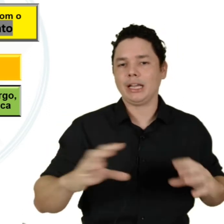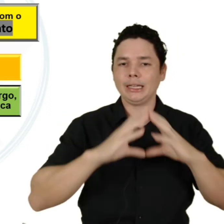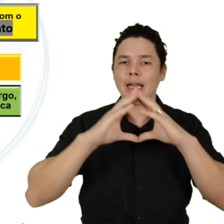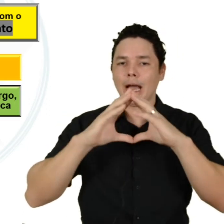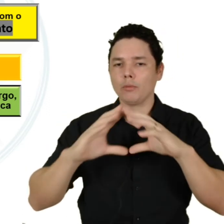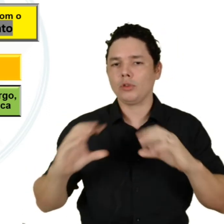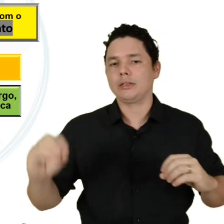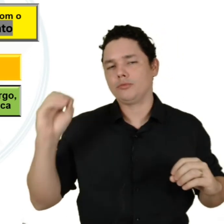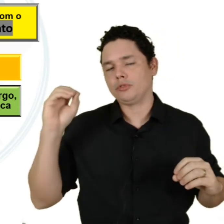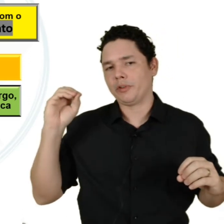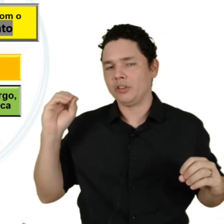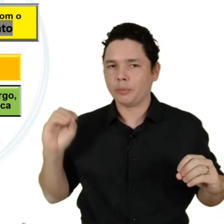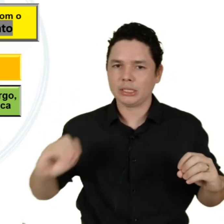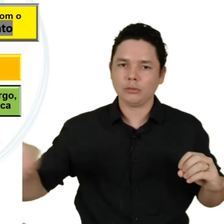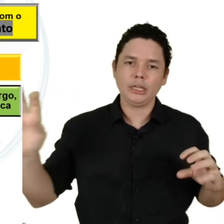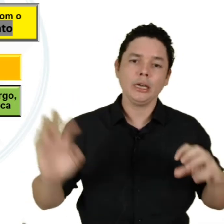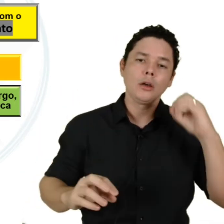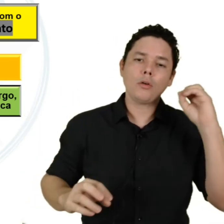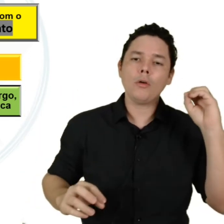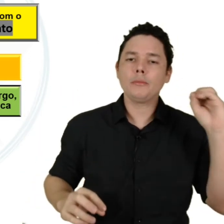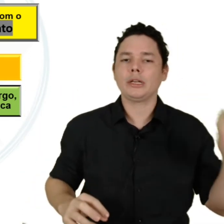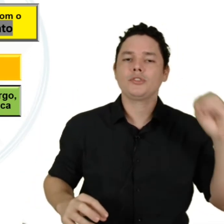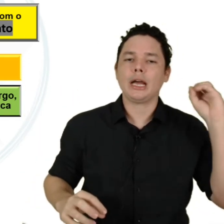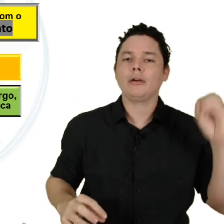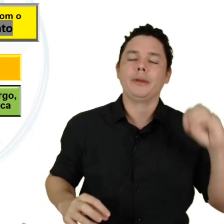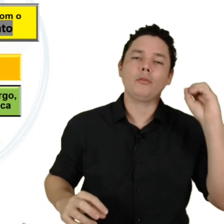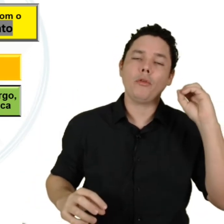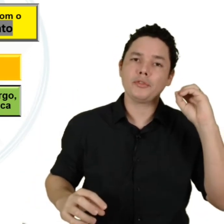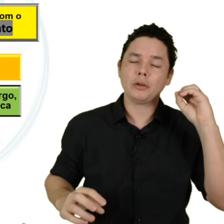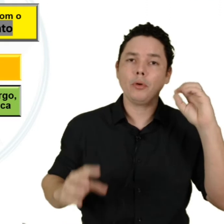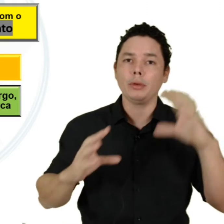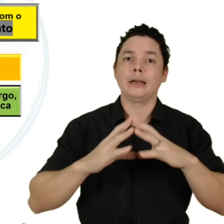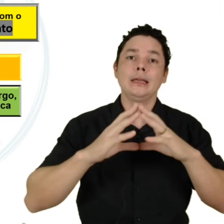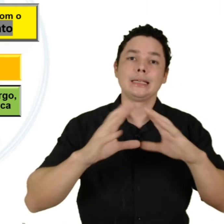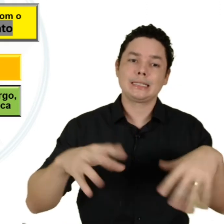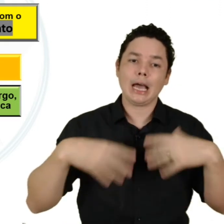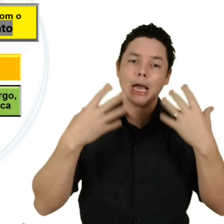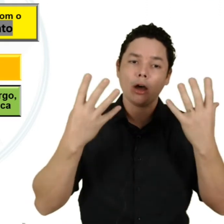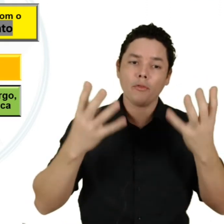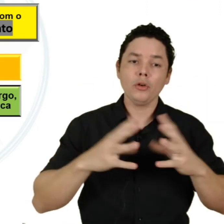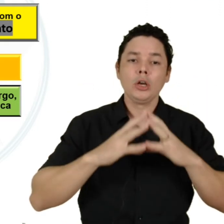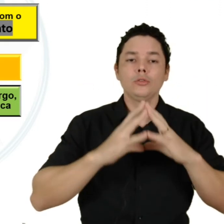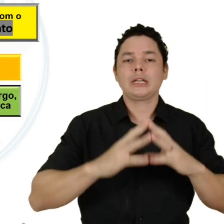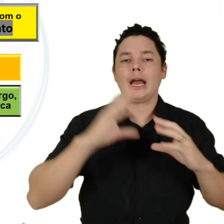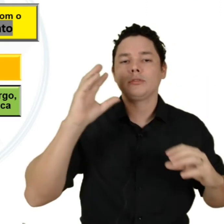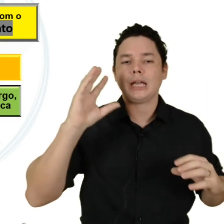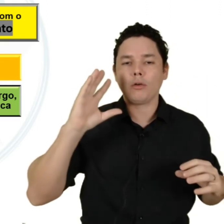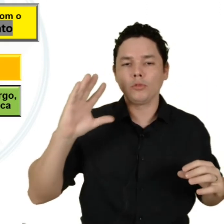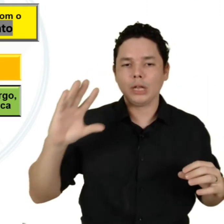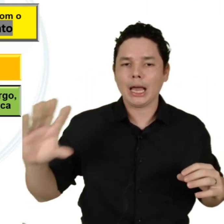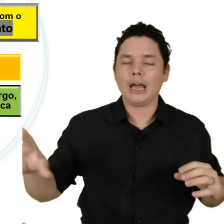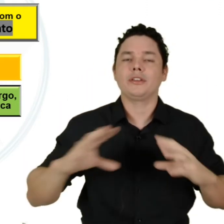é vedada a acumulação de proventos de aposentadoria com a remuneração de cargo, emprego ou função pública. Salvo nos